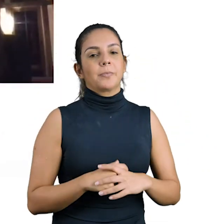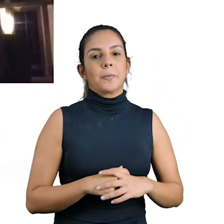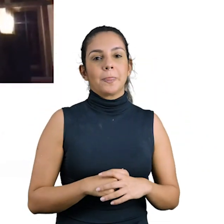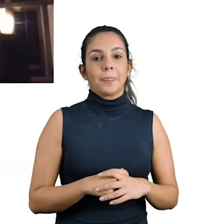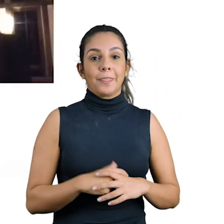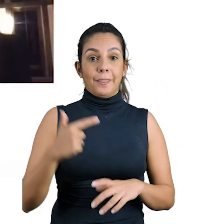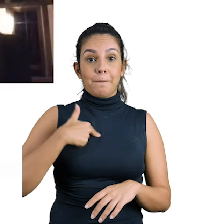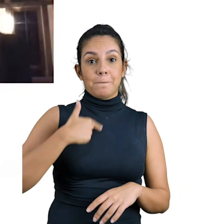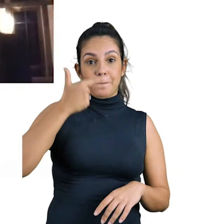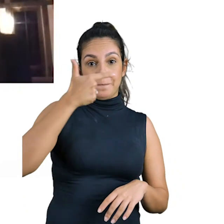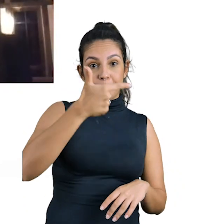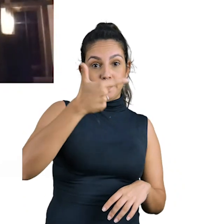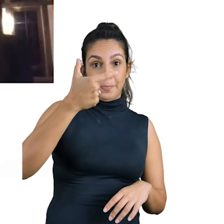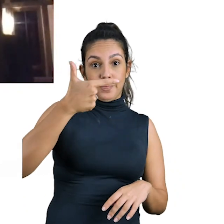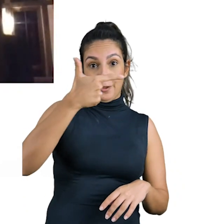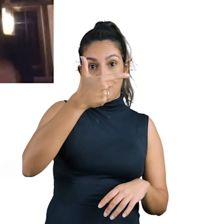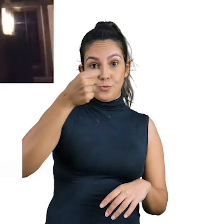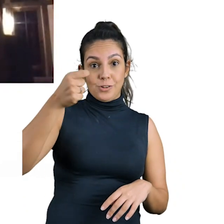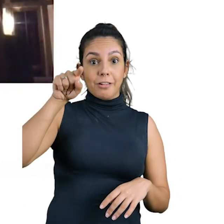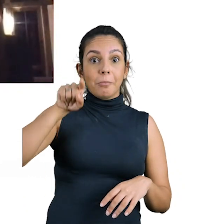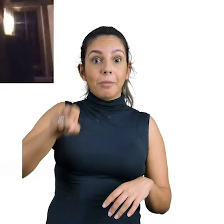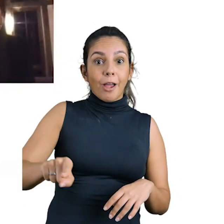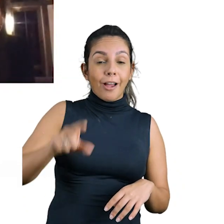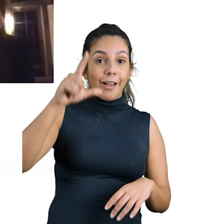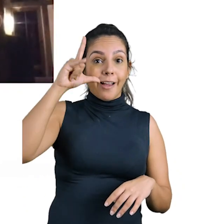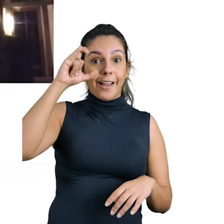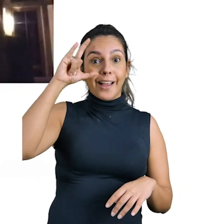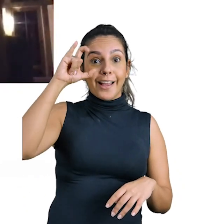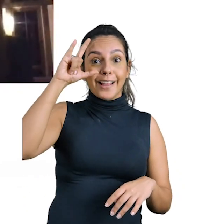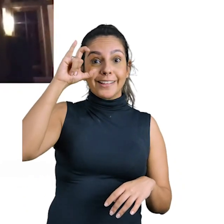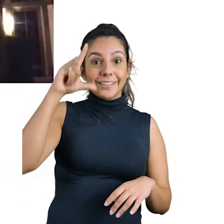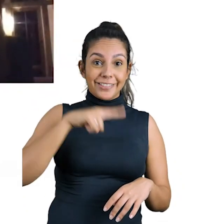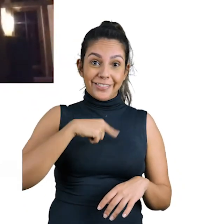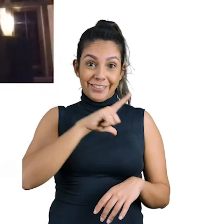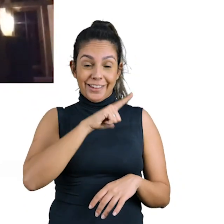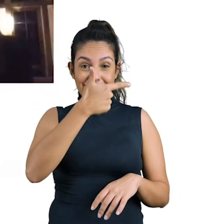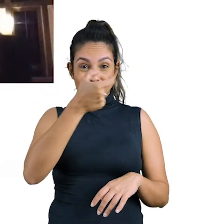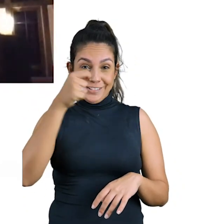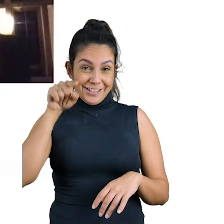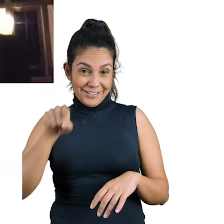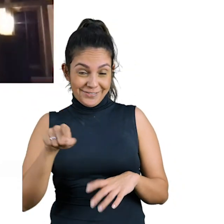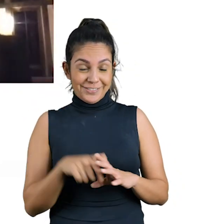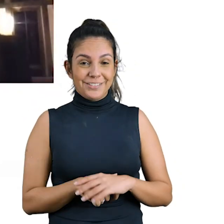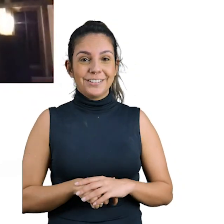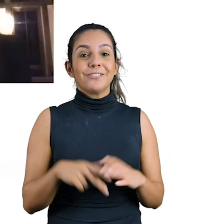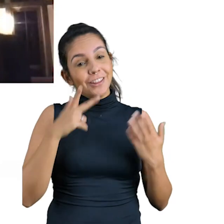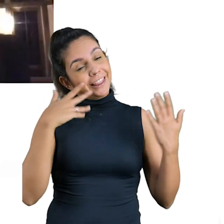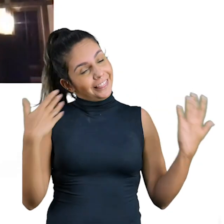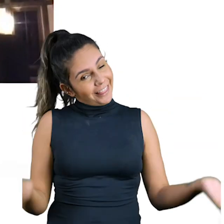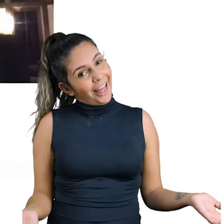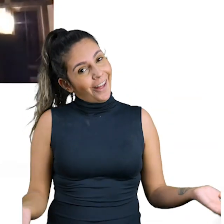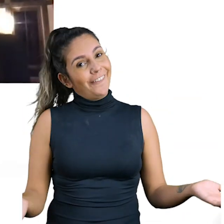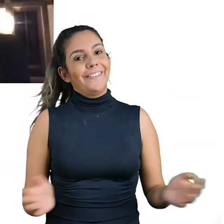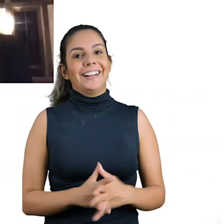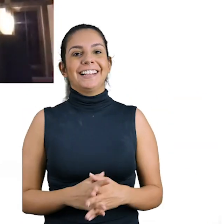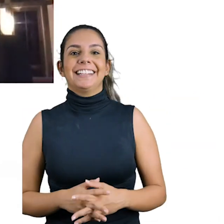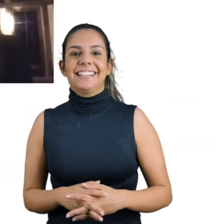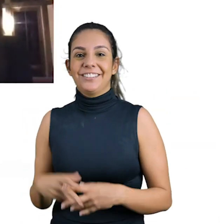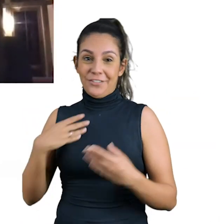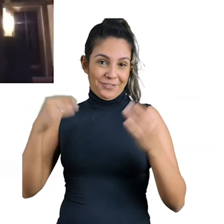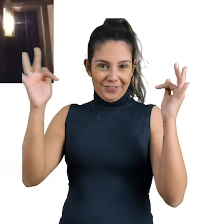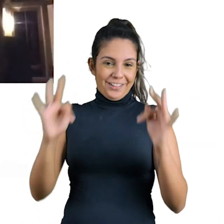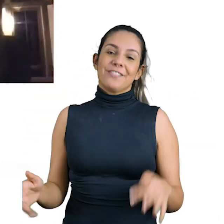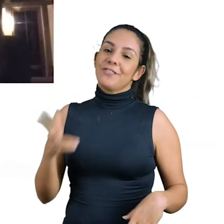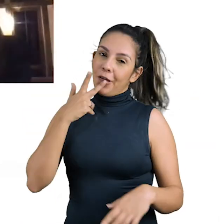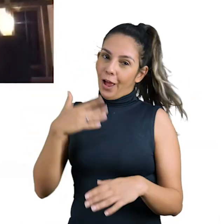outra coisa. Eu hoje estou comemorando os meus 200 mil seguidores no Instagram. Eu ia falar disso, que bom.